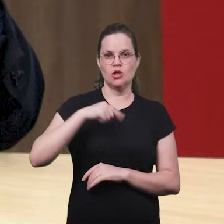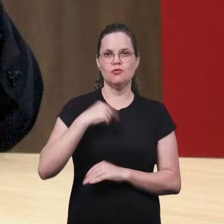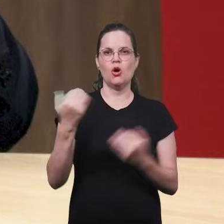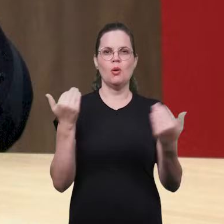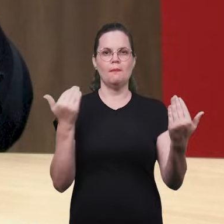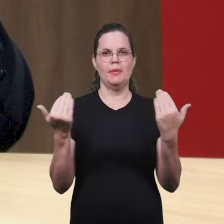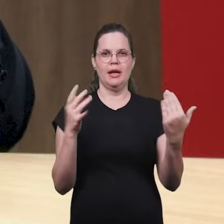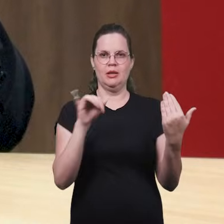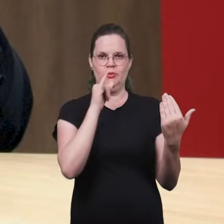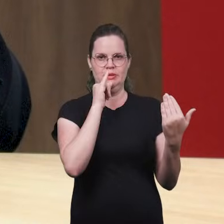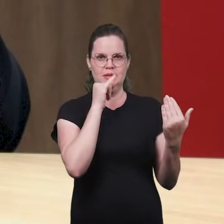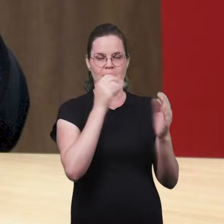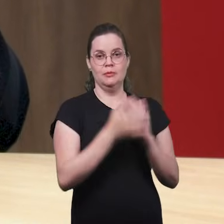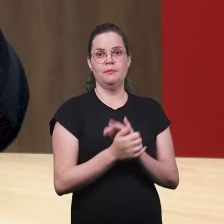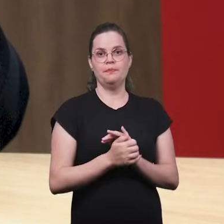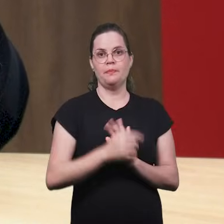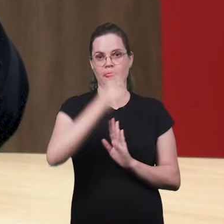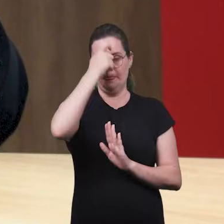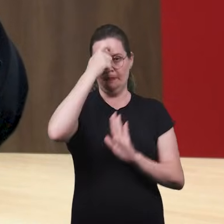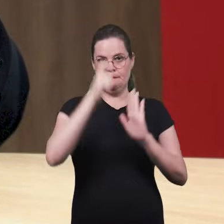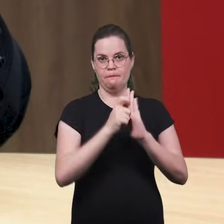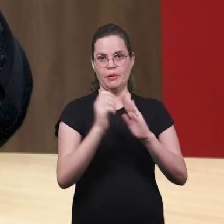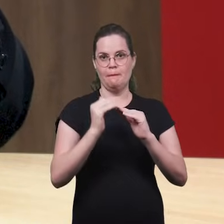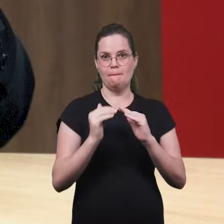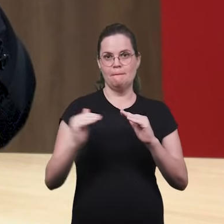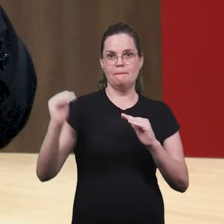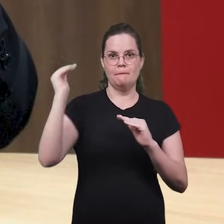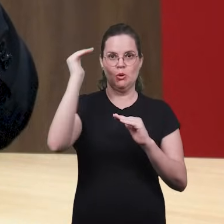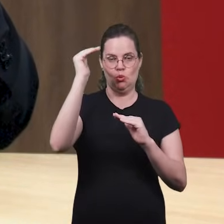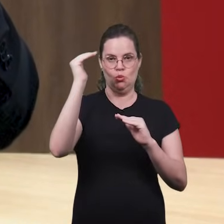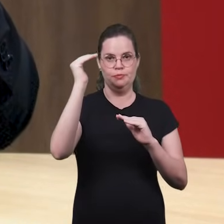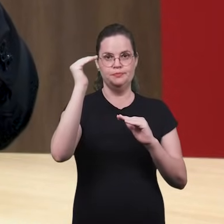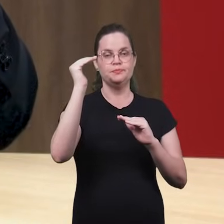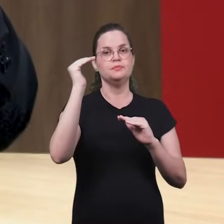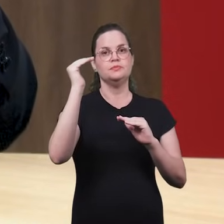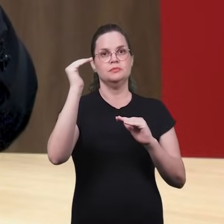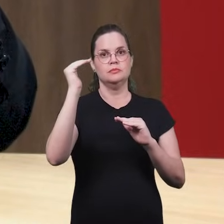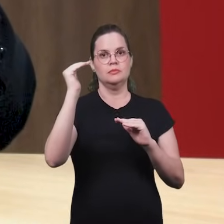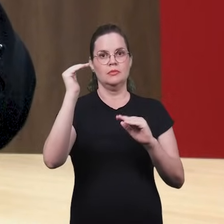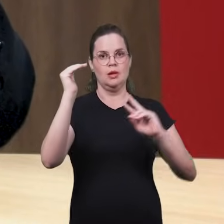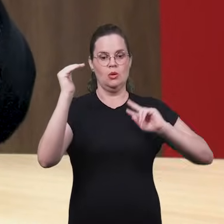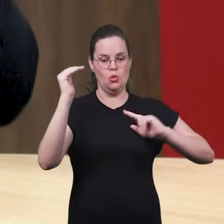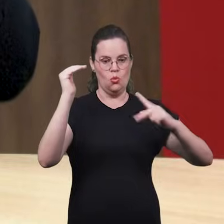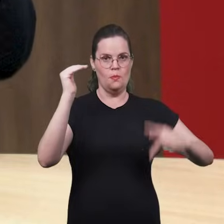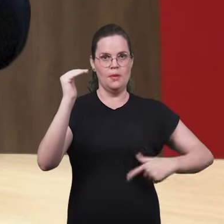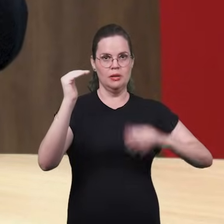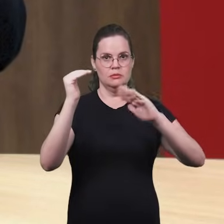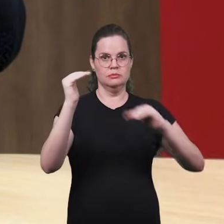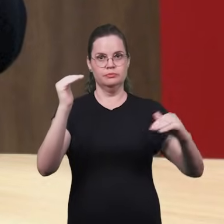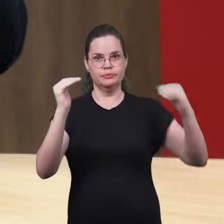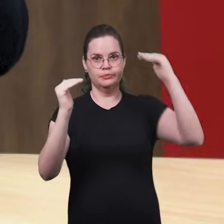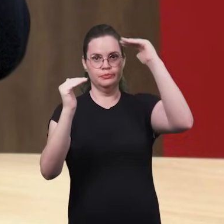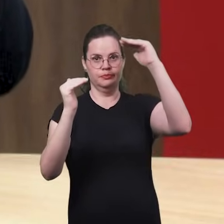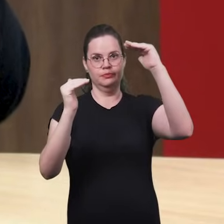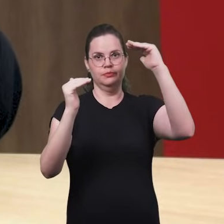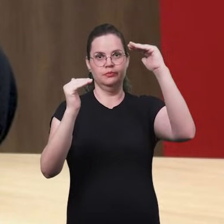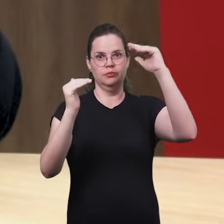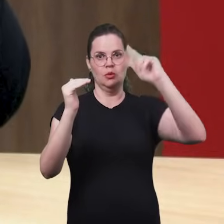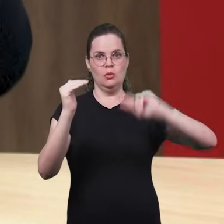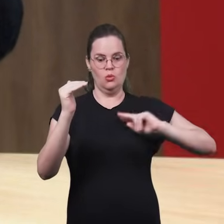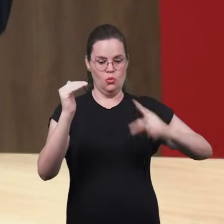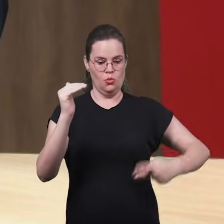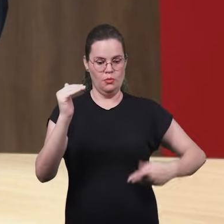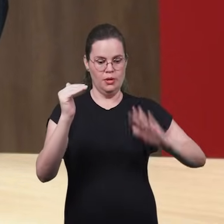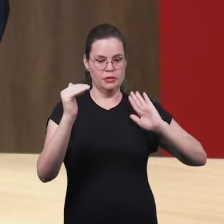comparação entre o crescimento da inteligência artificial e a capacidade humana de superar, que o